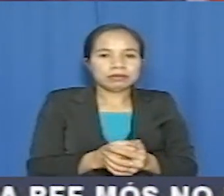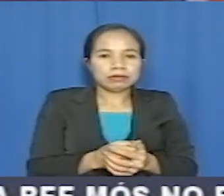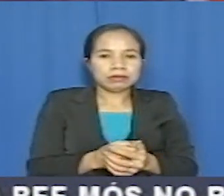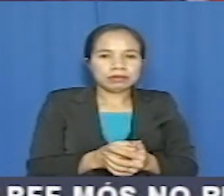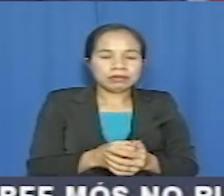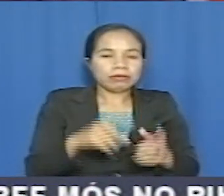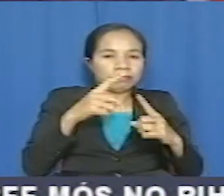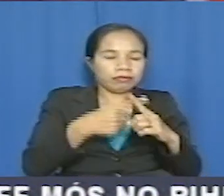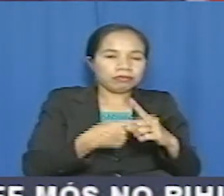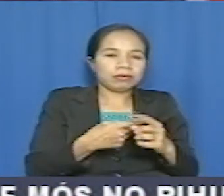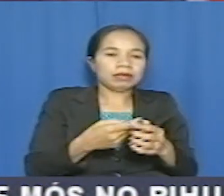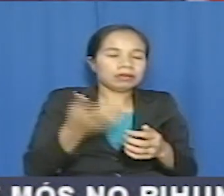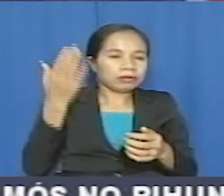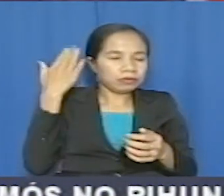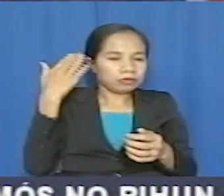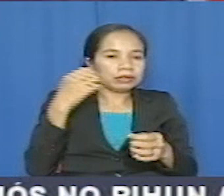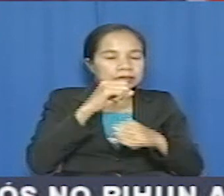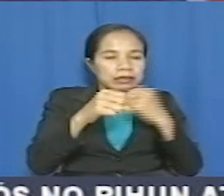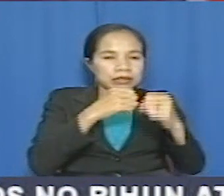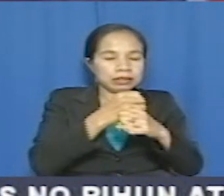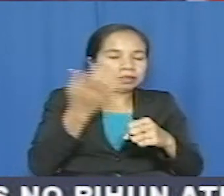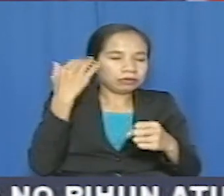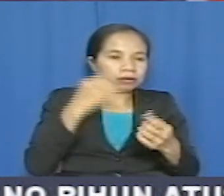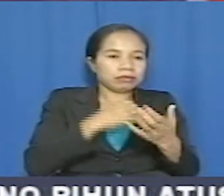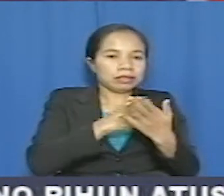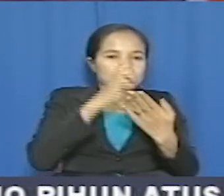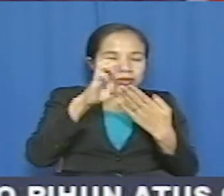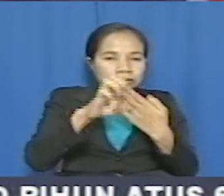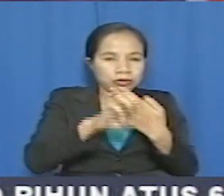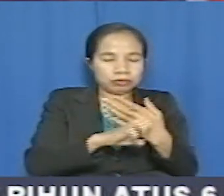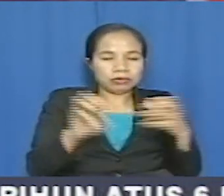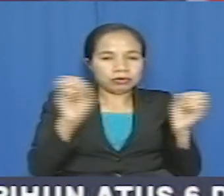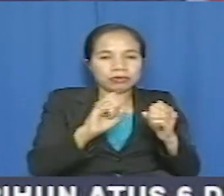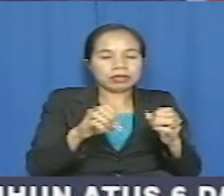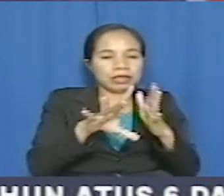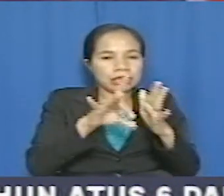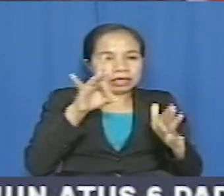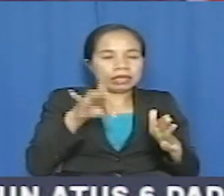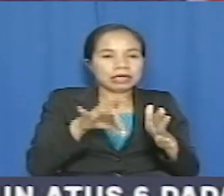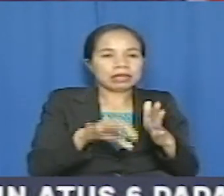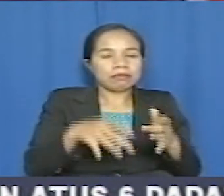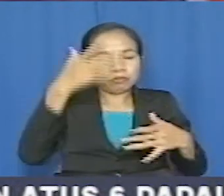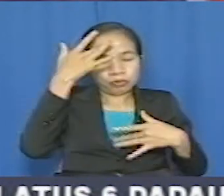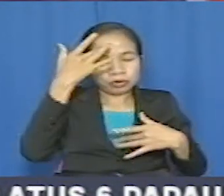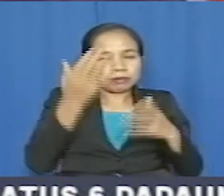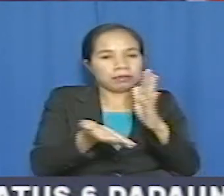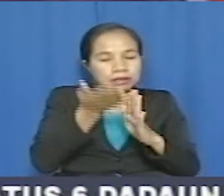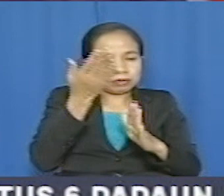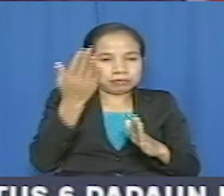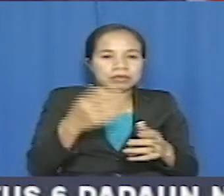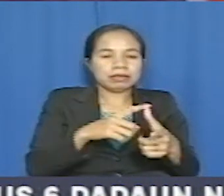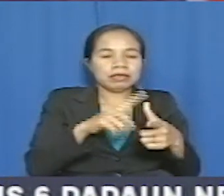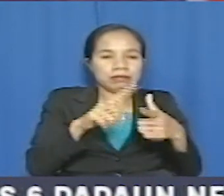bafulan kotu, batinan kotu, mai to iha juinya mos itu nunggu hetan kasus ini memang pe asane sana. Mas depois ho mai